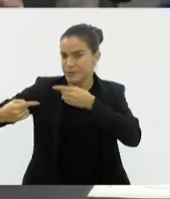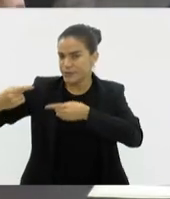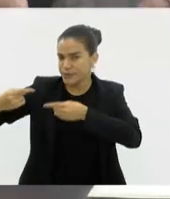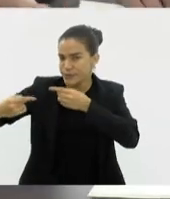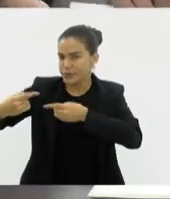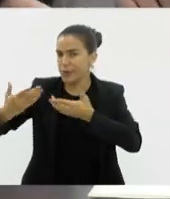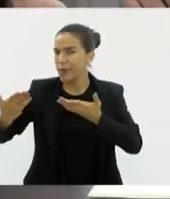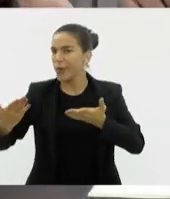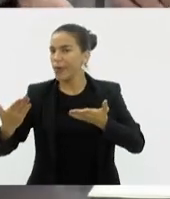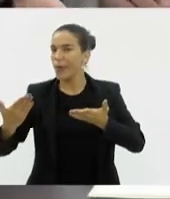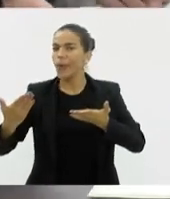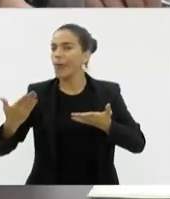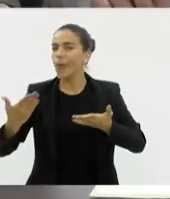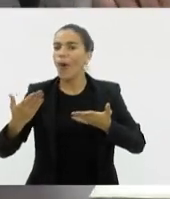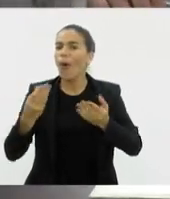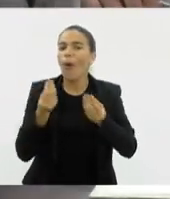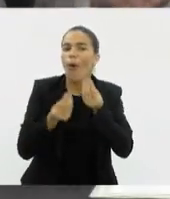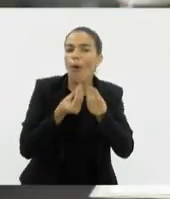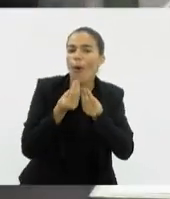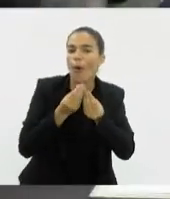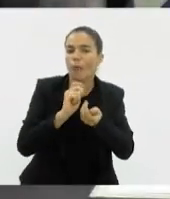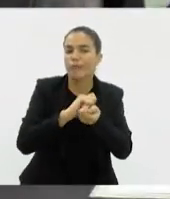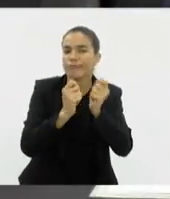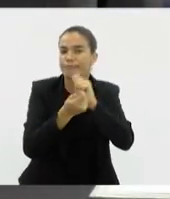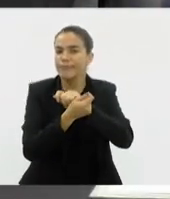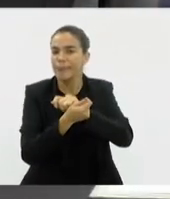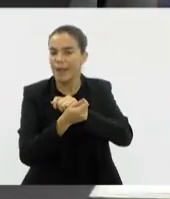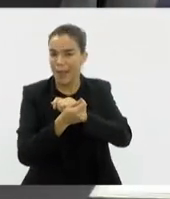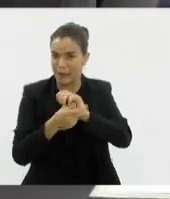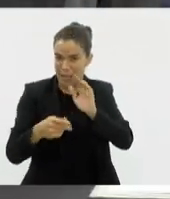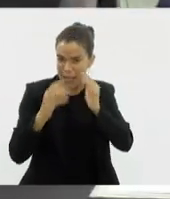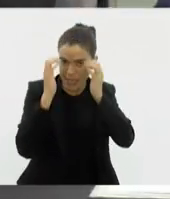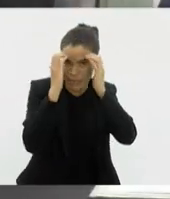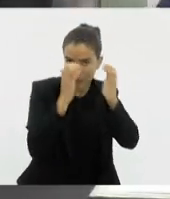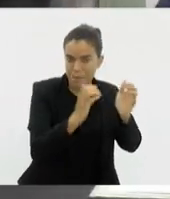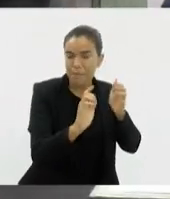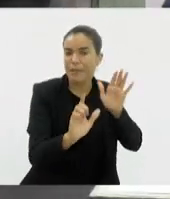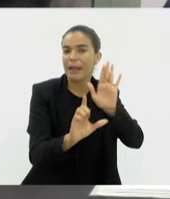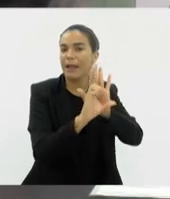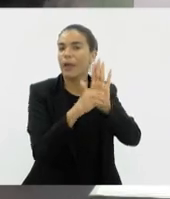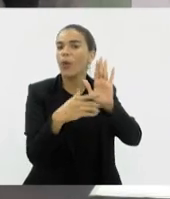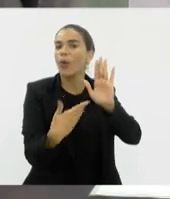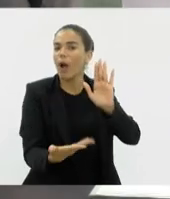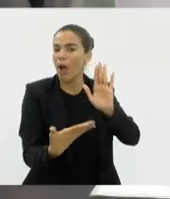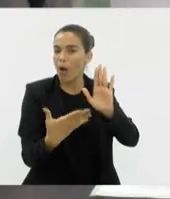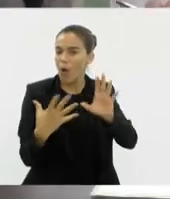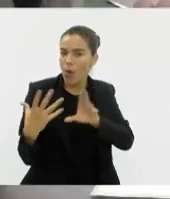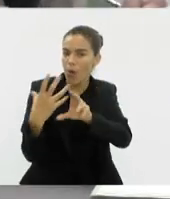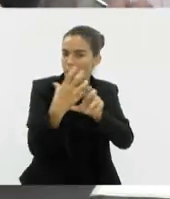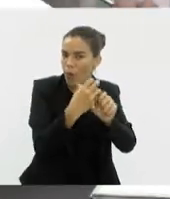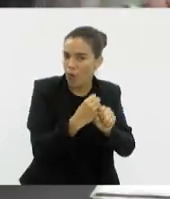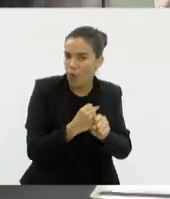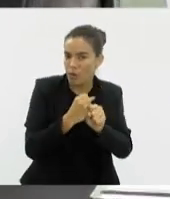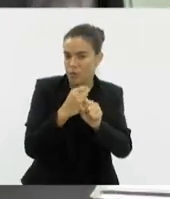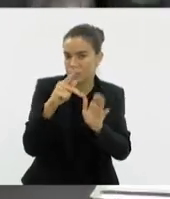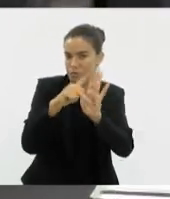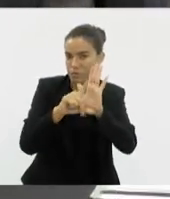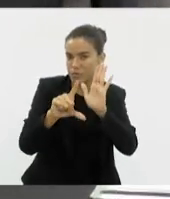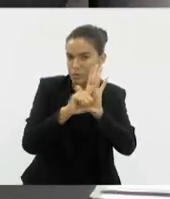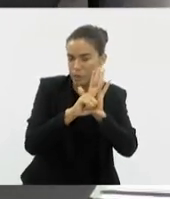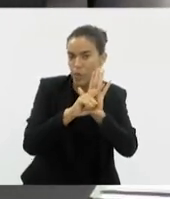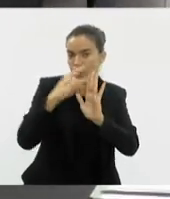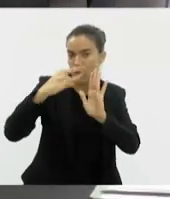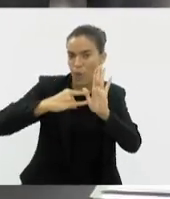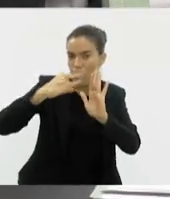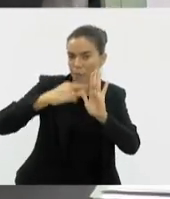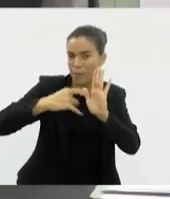qual legislação, qual o procedimento adotar, se é aquele anterior ou mais recente, sobre a quantitativa de projetos, de